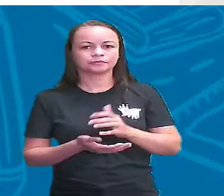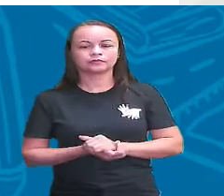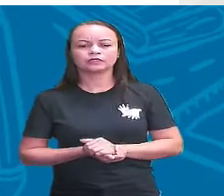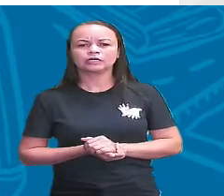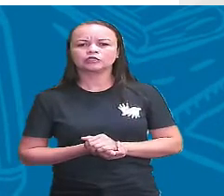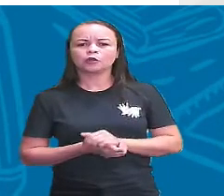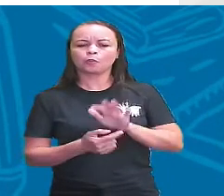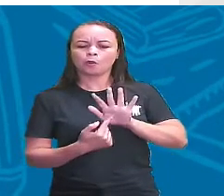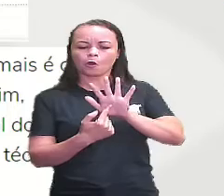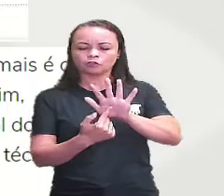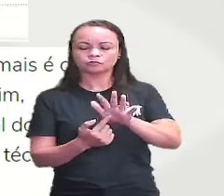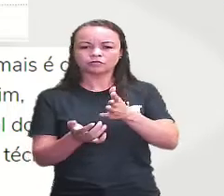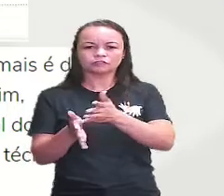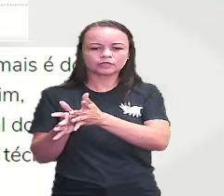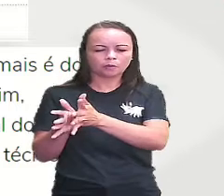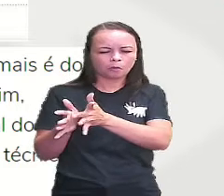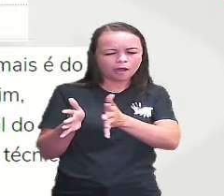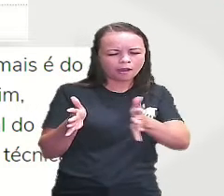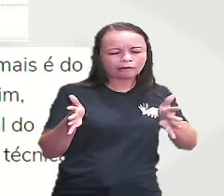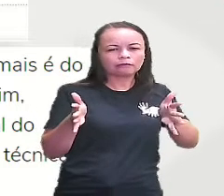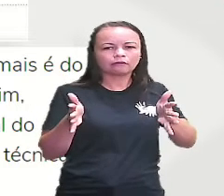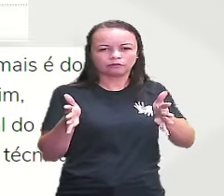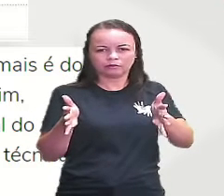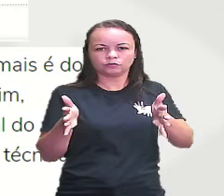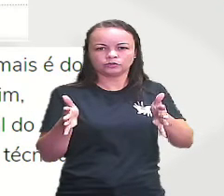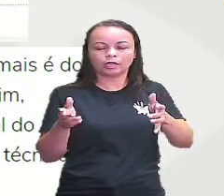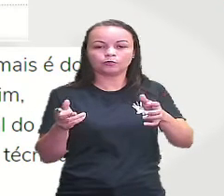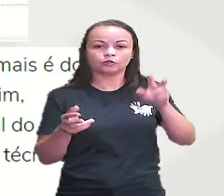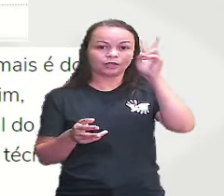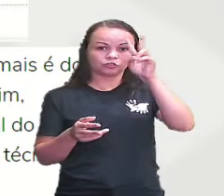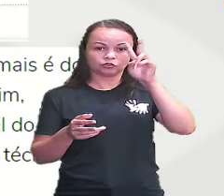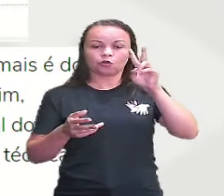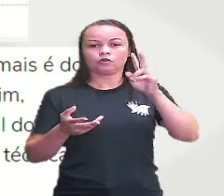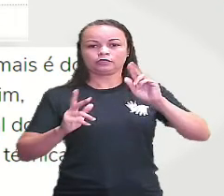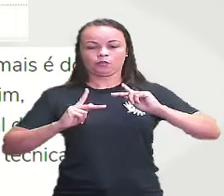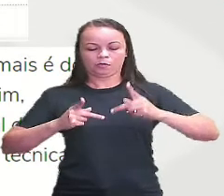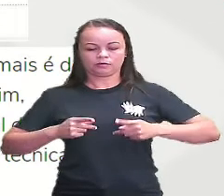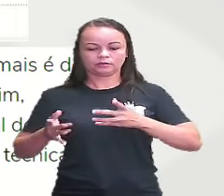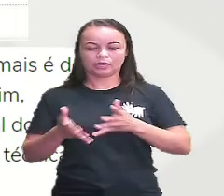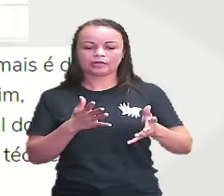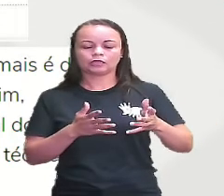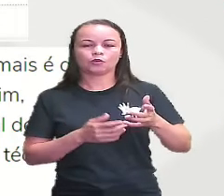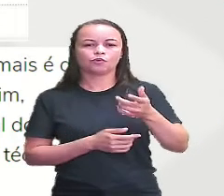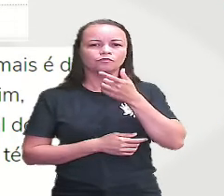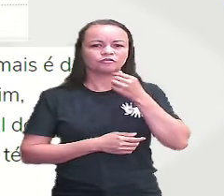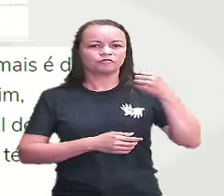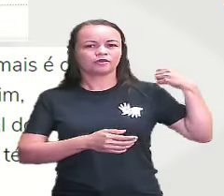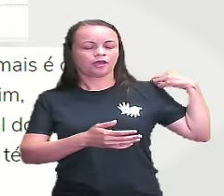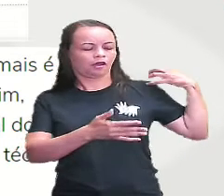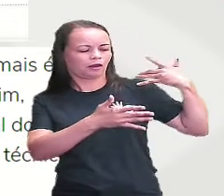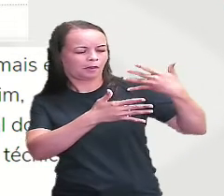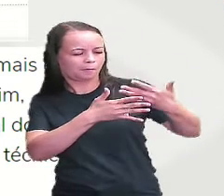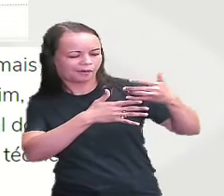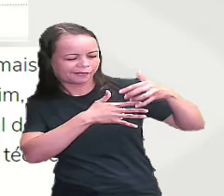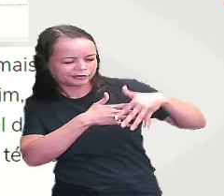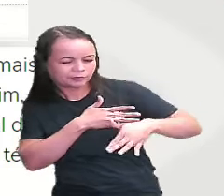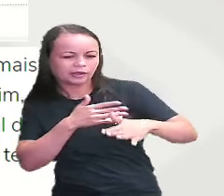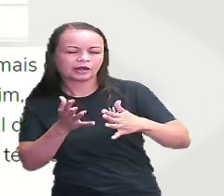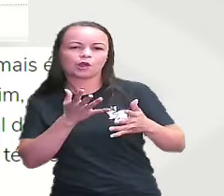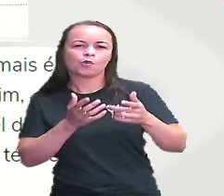uma linha do tempo da história da humanidade. O homem vivia na pré-história, né? Era aquele homem que